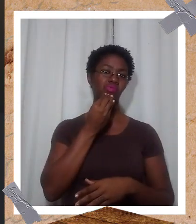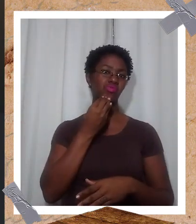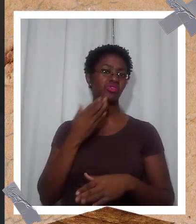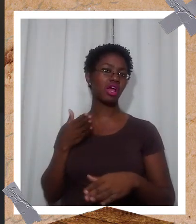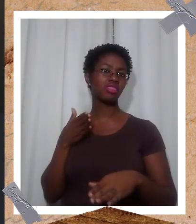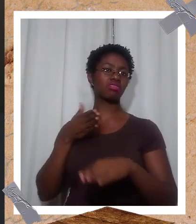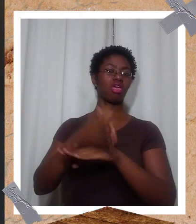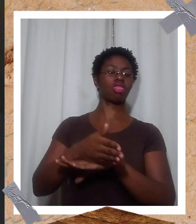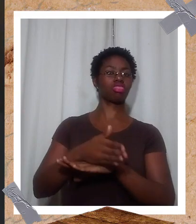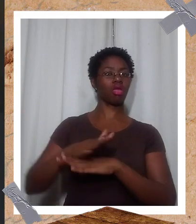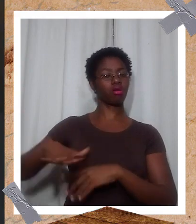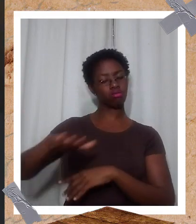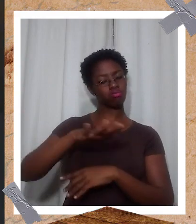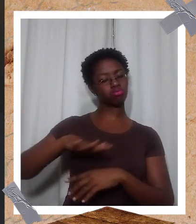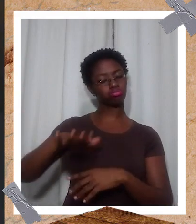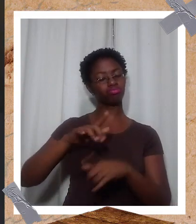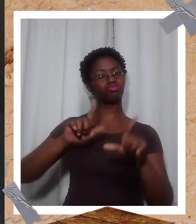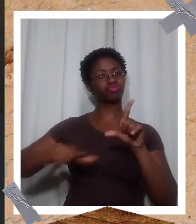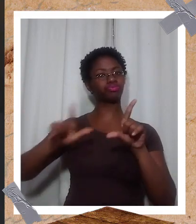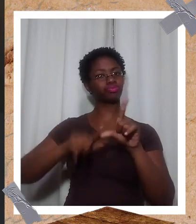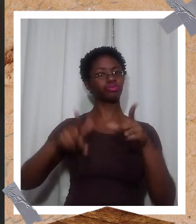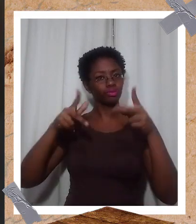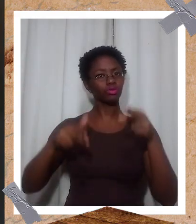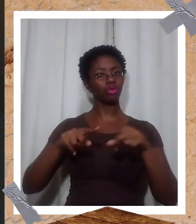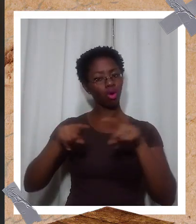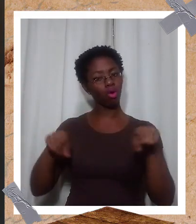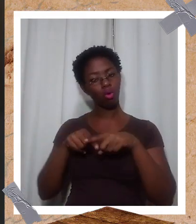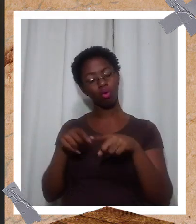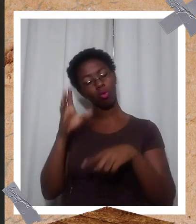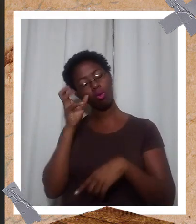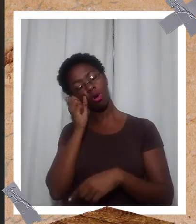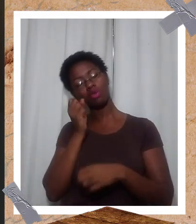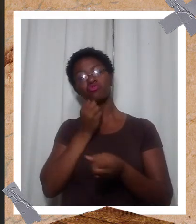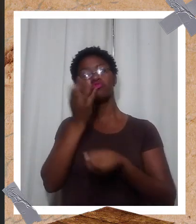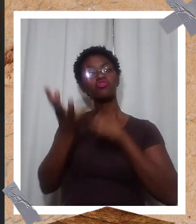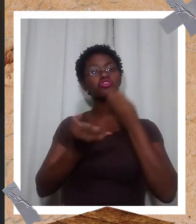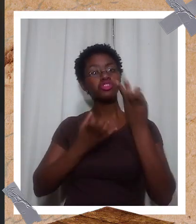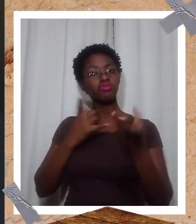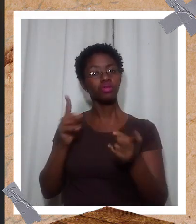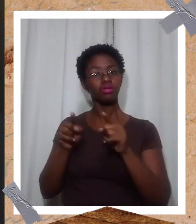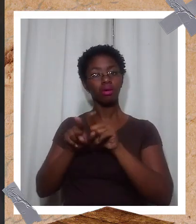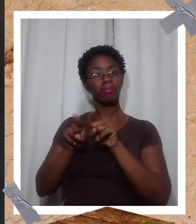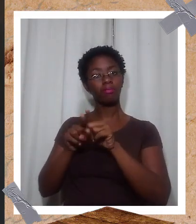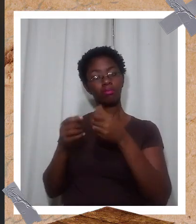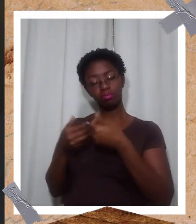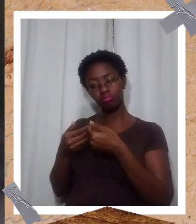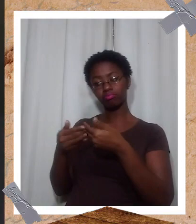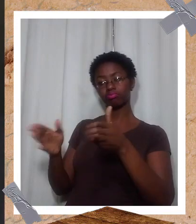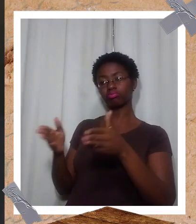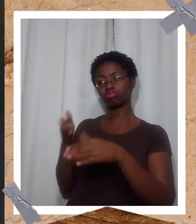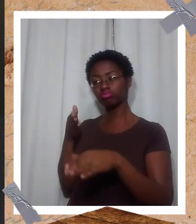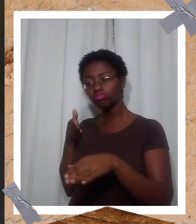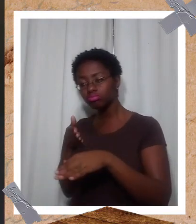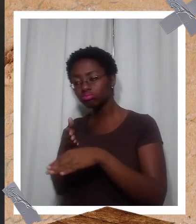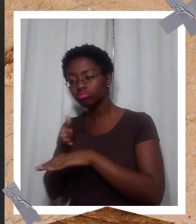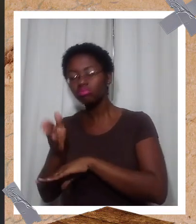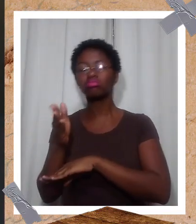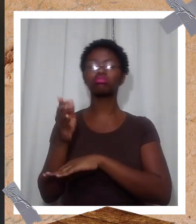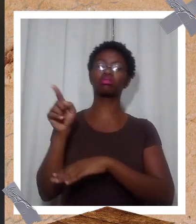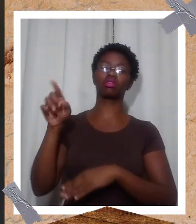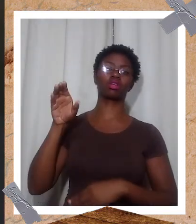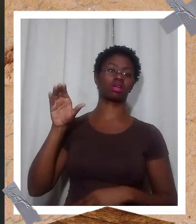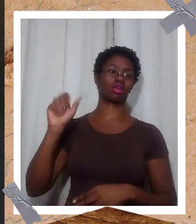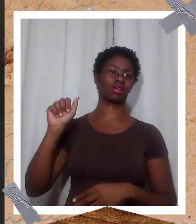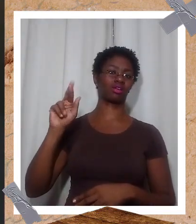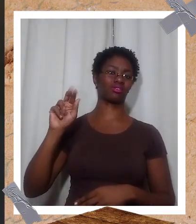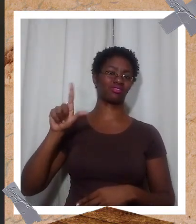meio literário, nesse caminho literário, assim como o Quarto de Despejo foi um imenso, super grande passaporte para Carolina,